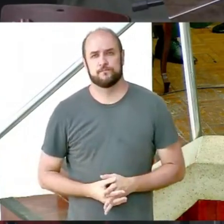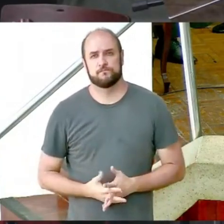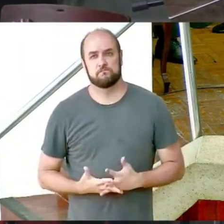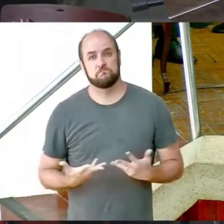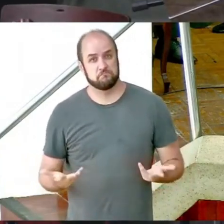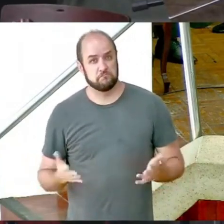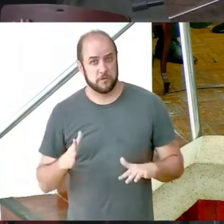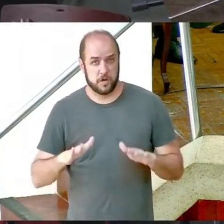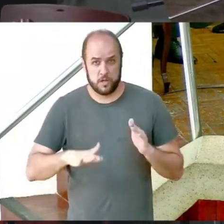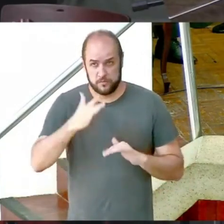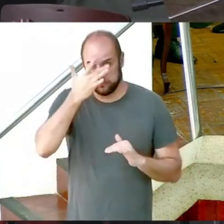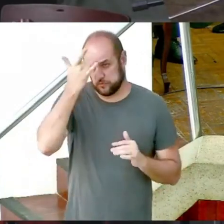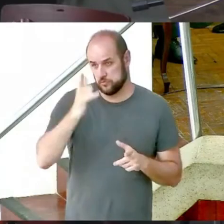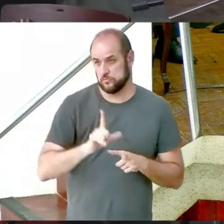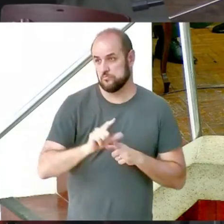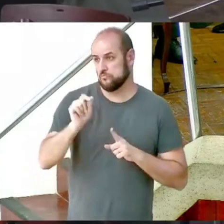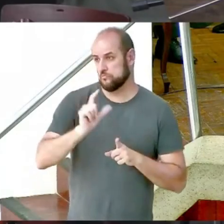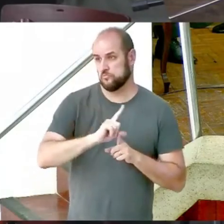Alguns estão nos deixando.